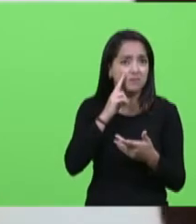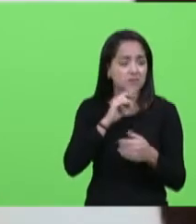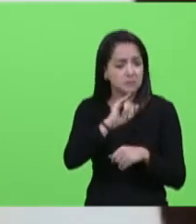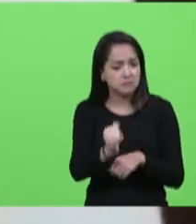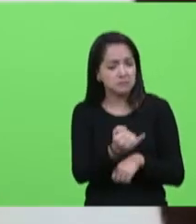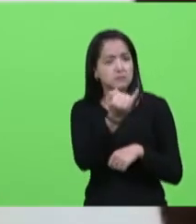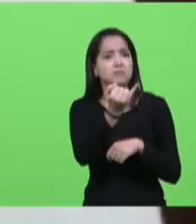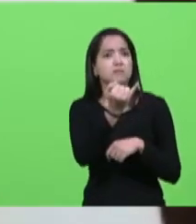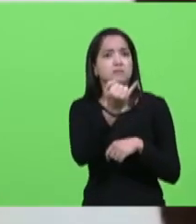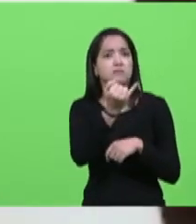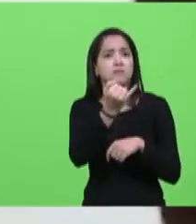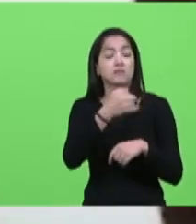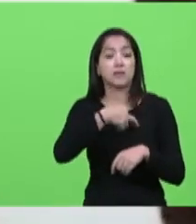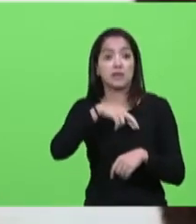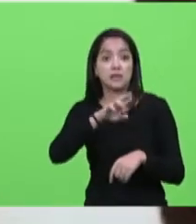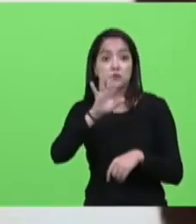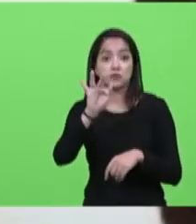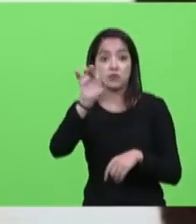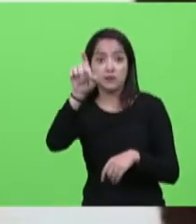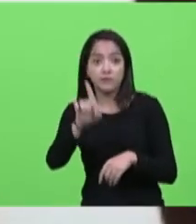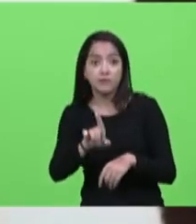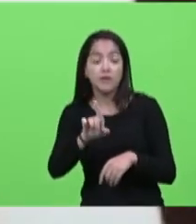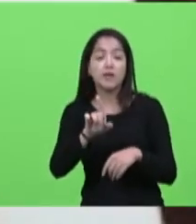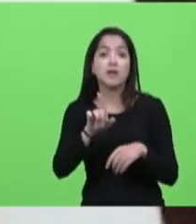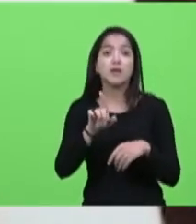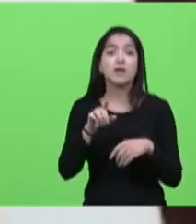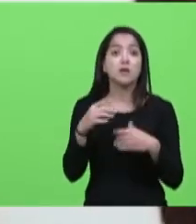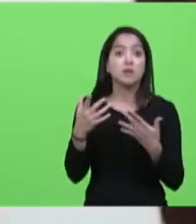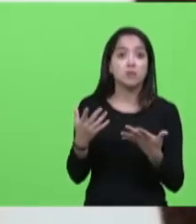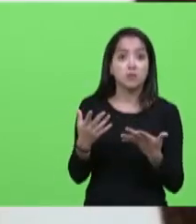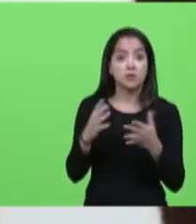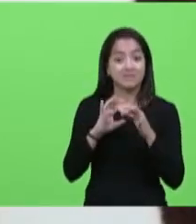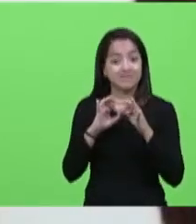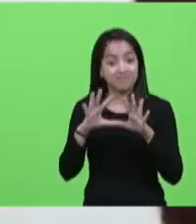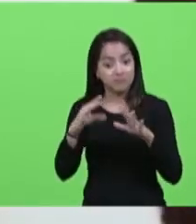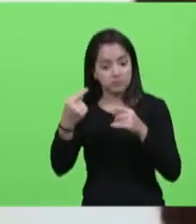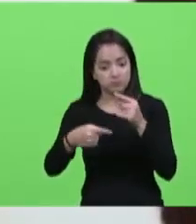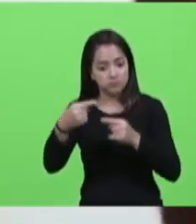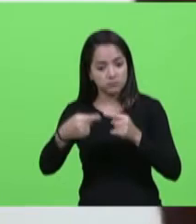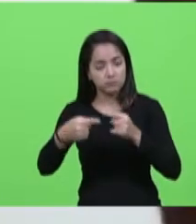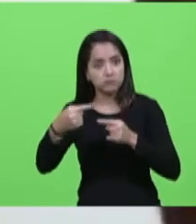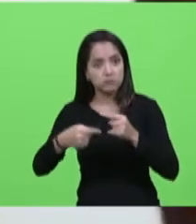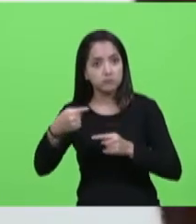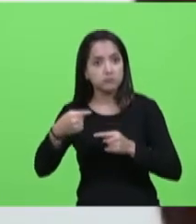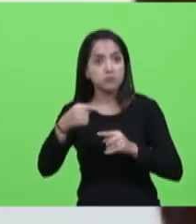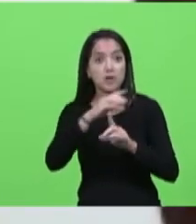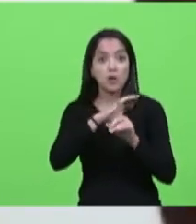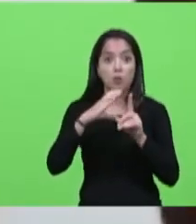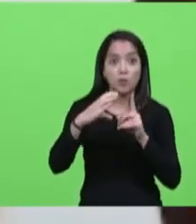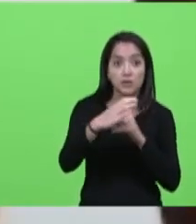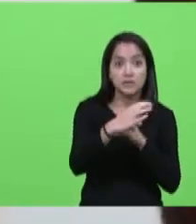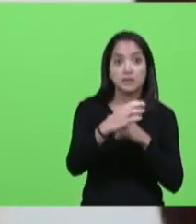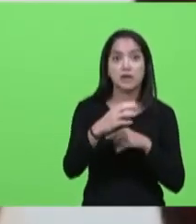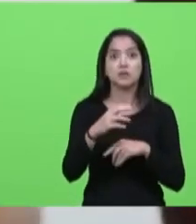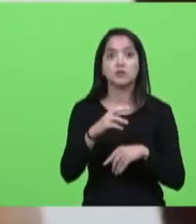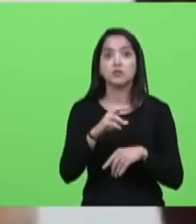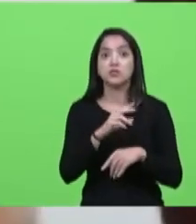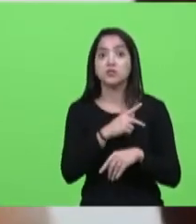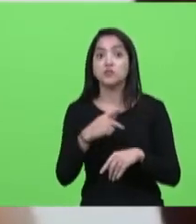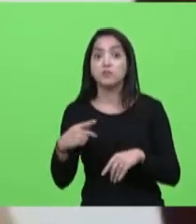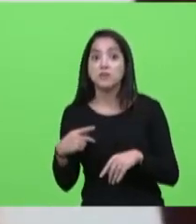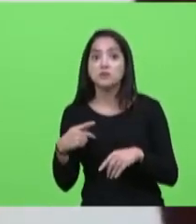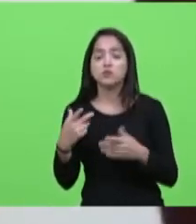religião e da fé, porque mesmo se nós ainda estivéssemos deliberando sobre esse assunto, a comunidade de pastores, o Conselho de